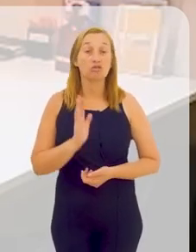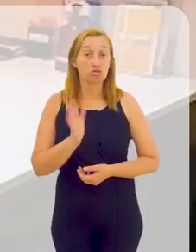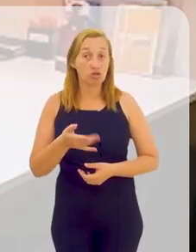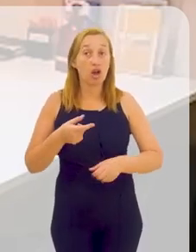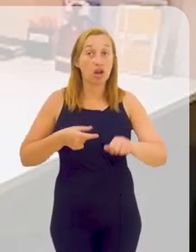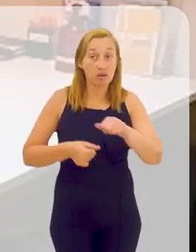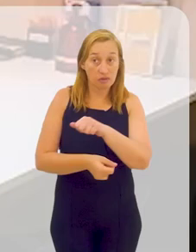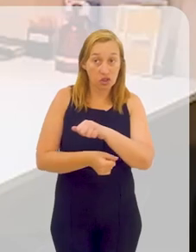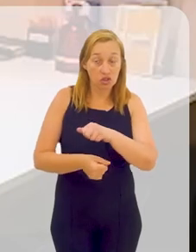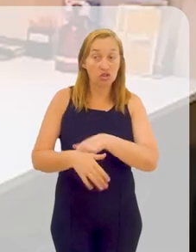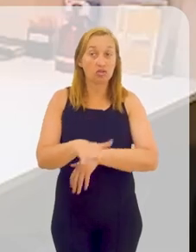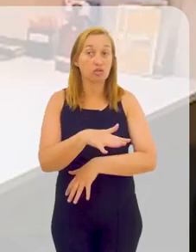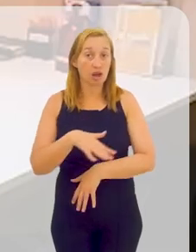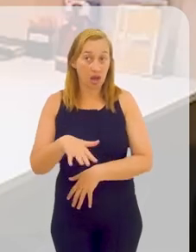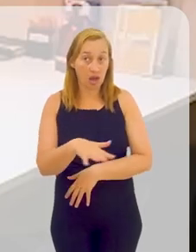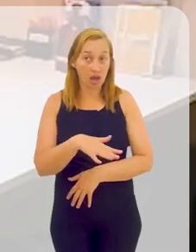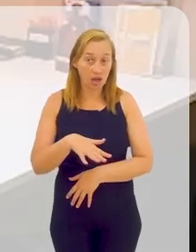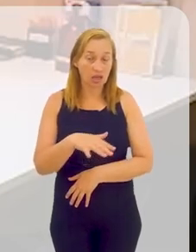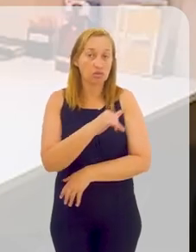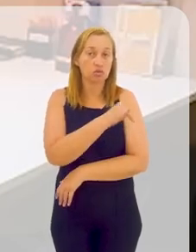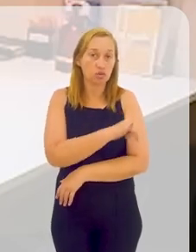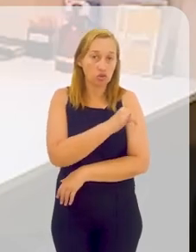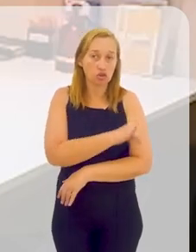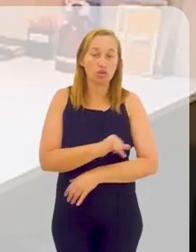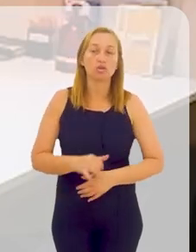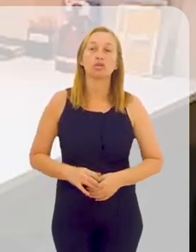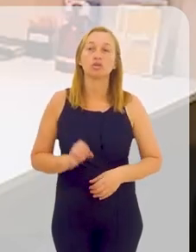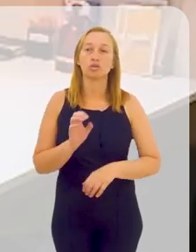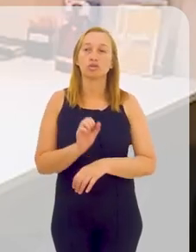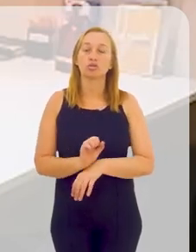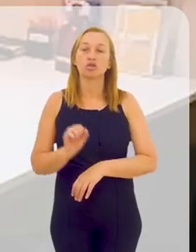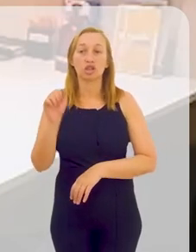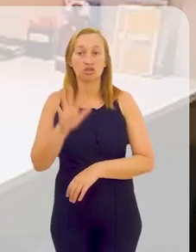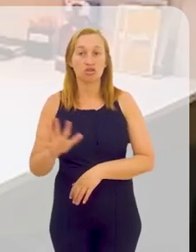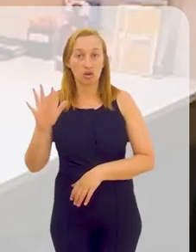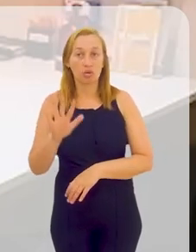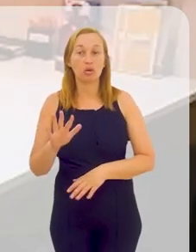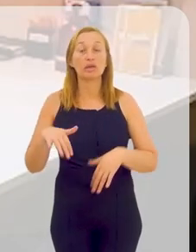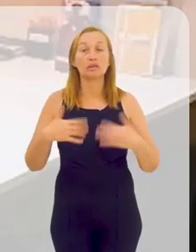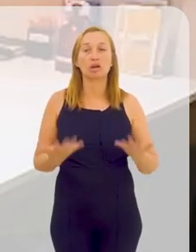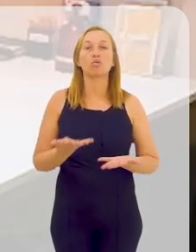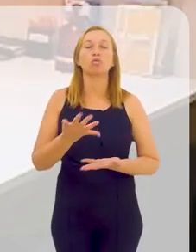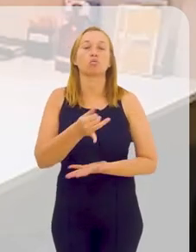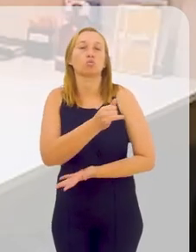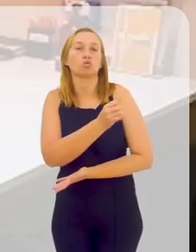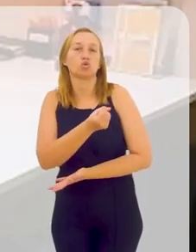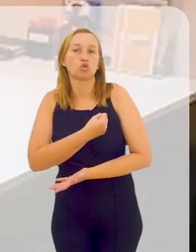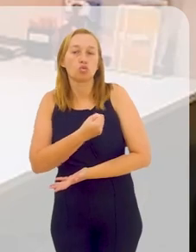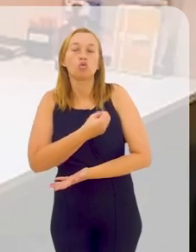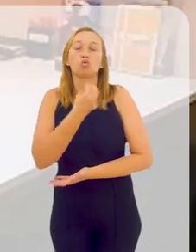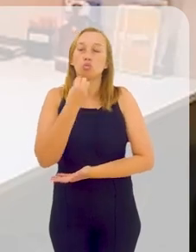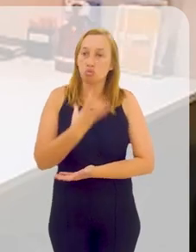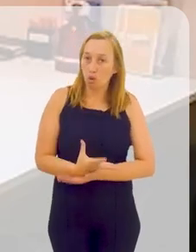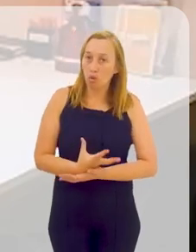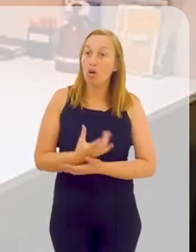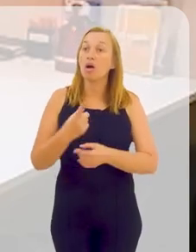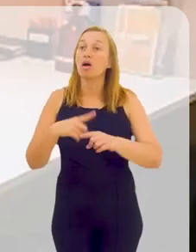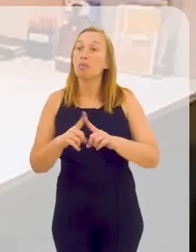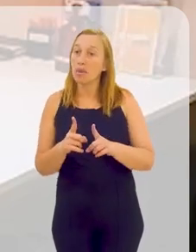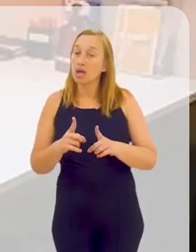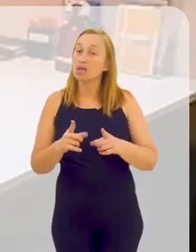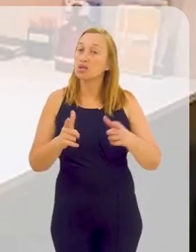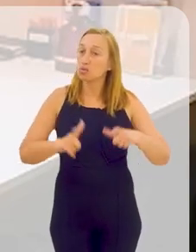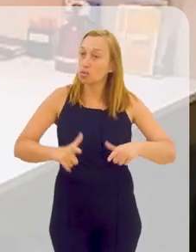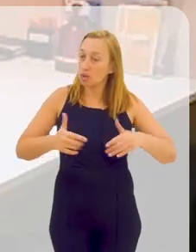reais já investidos pelo setor no Rio de Janeiro no estado como um todo então é o número bom é o número positivo